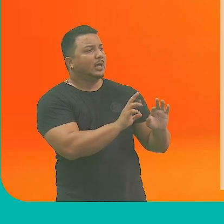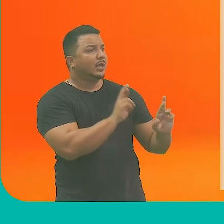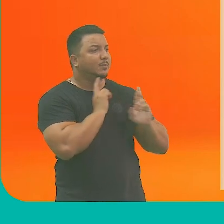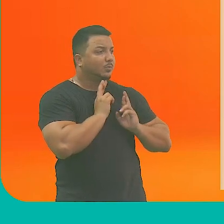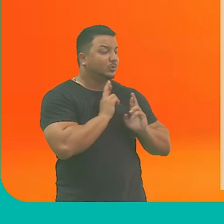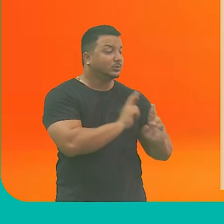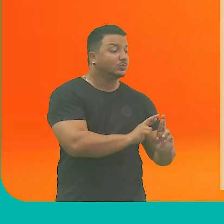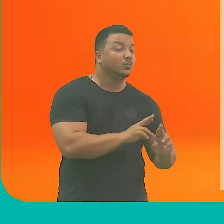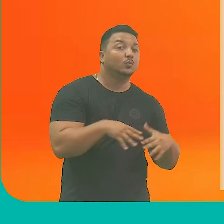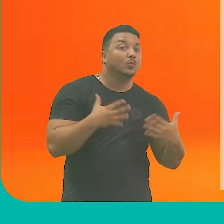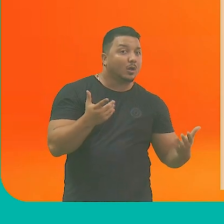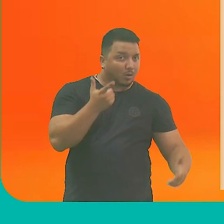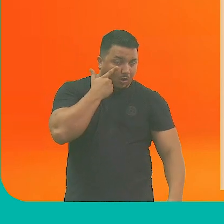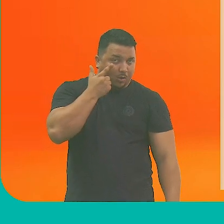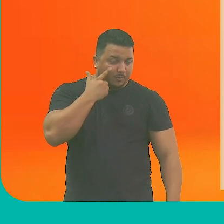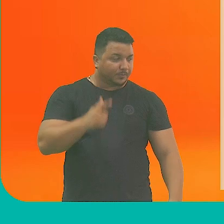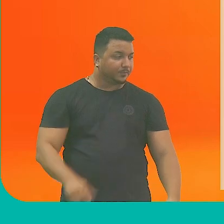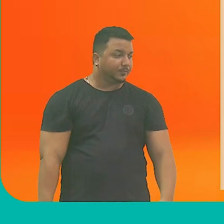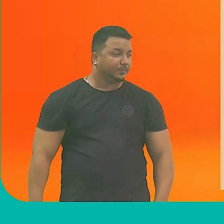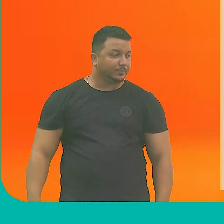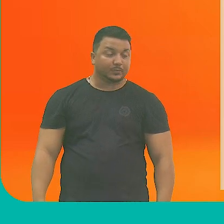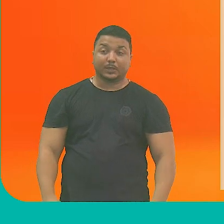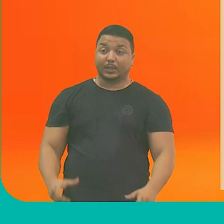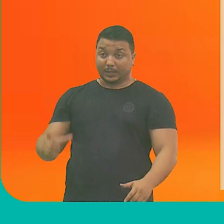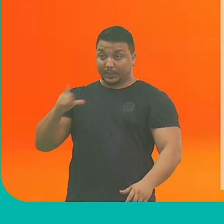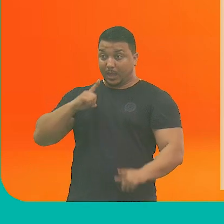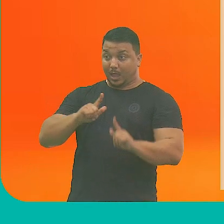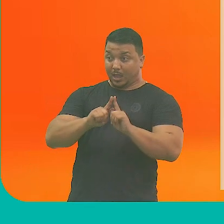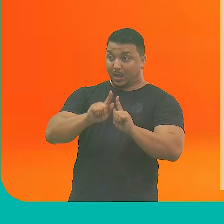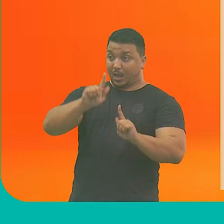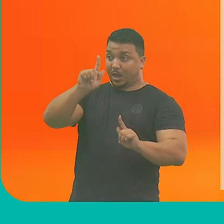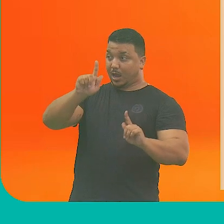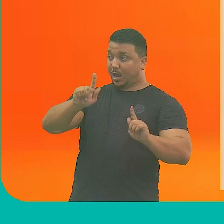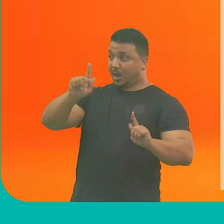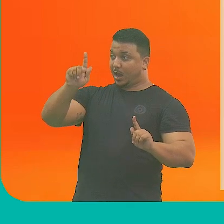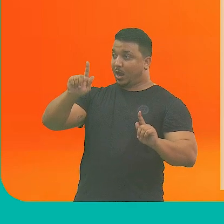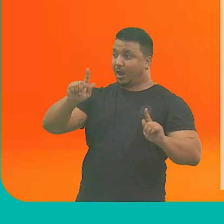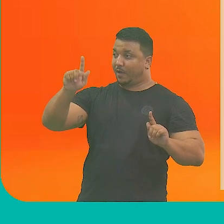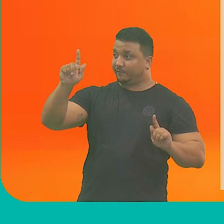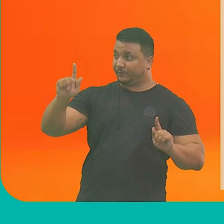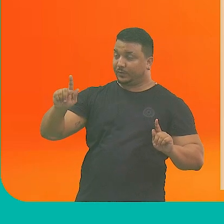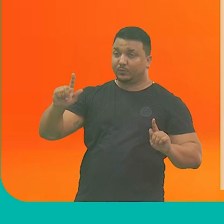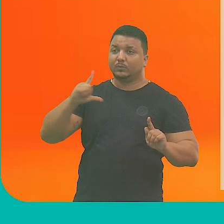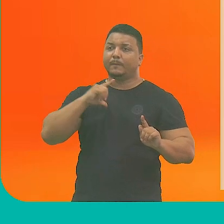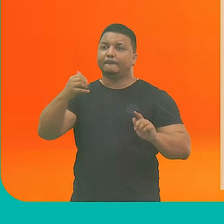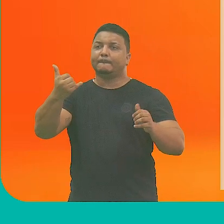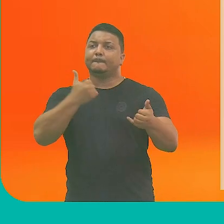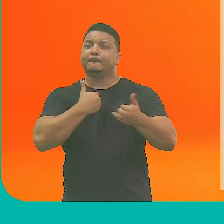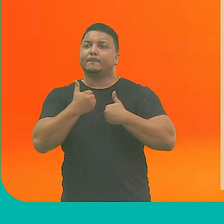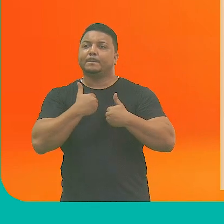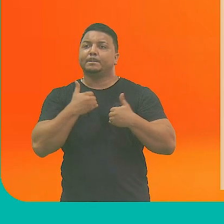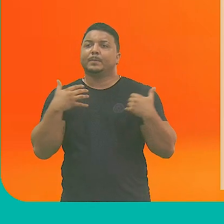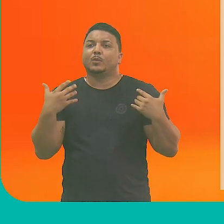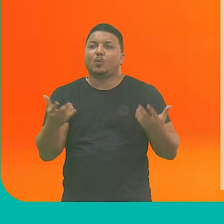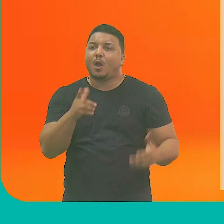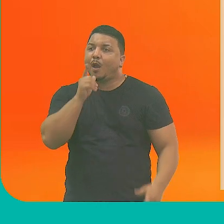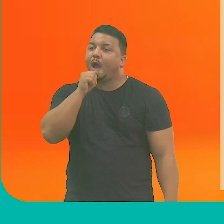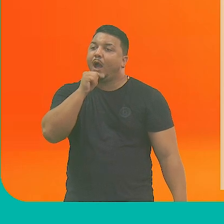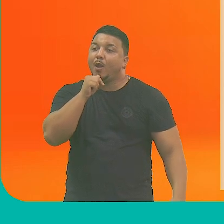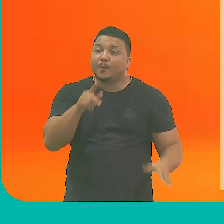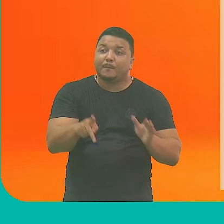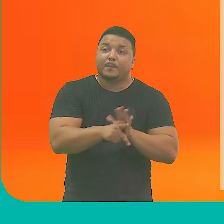Vou repetir. Um esboço do gráfico que descreve o volume de água, o